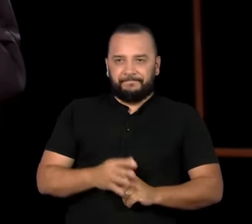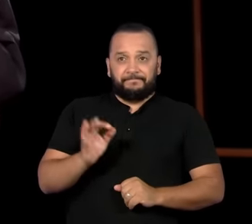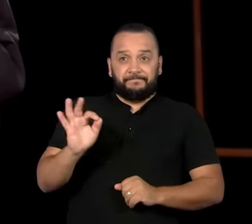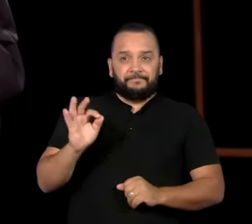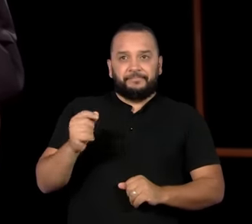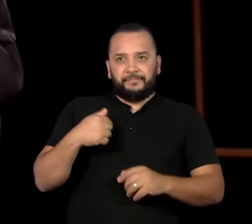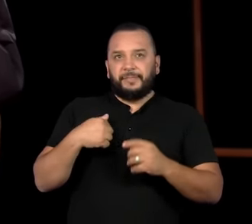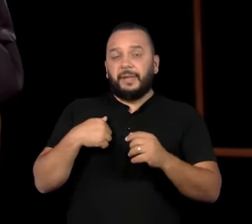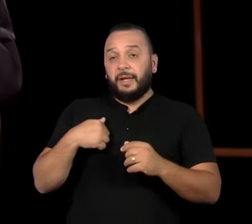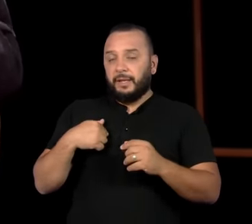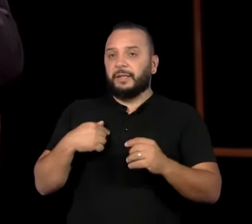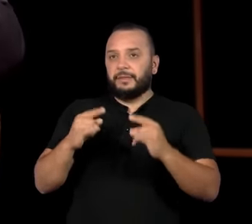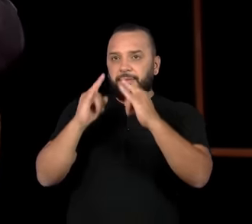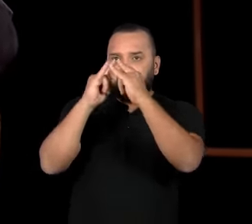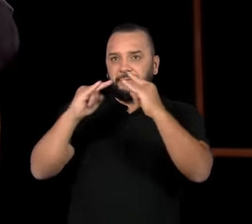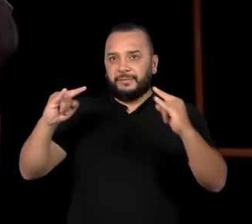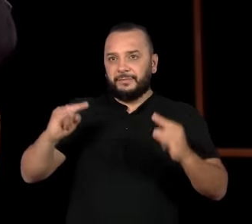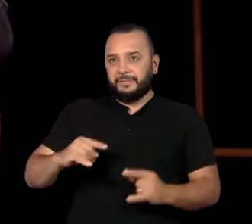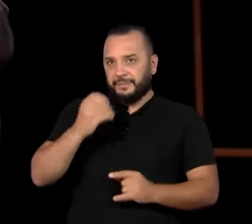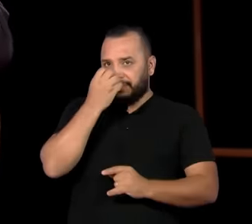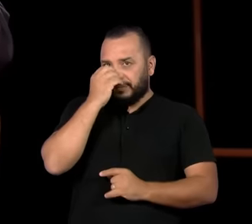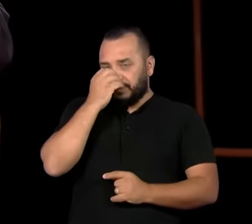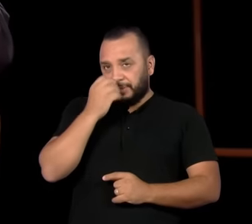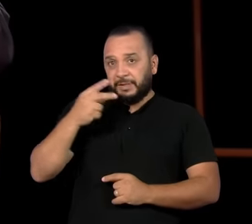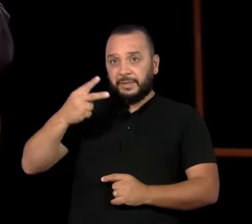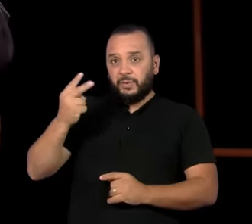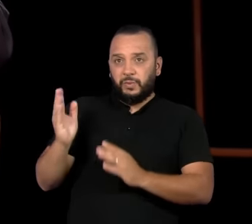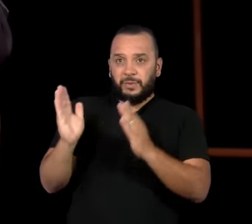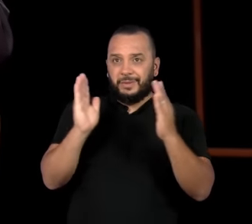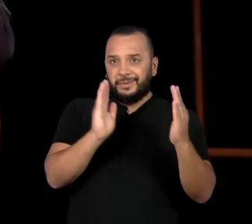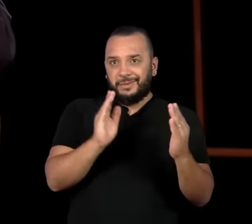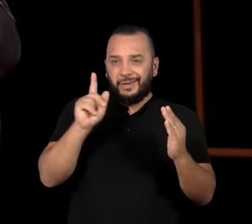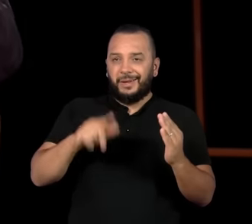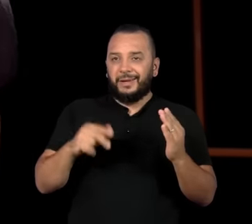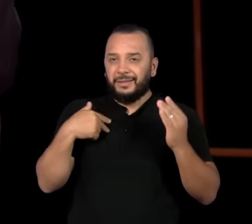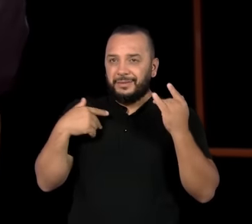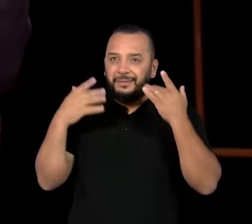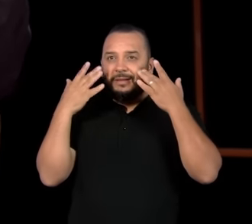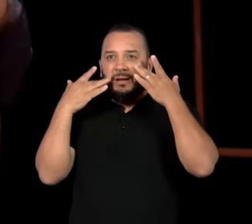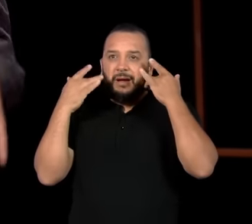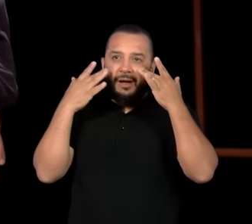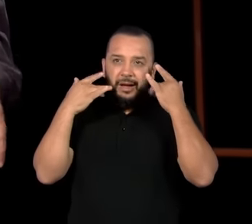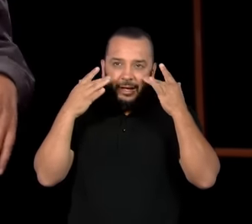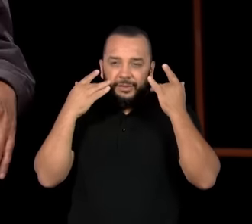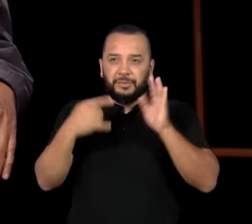na segunda parte do espetáculo, era a parte dramatúrgica. Então, nós fazíamos